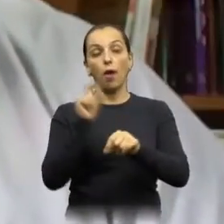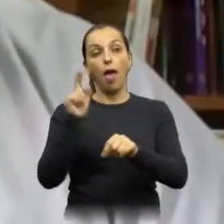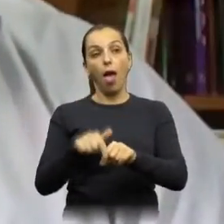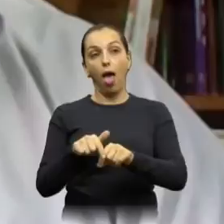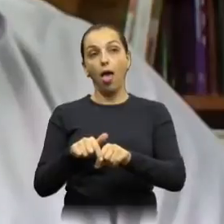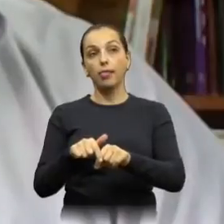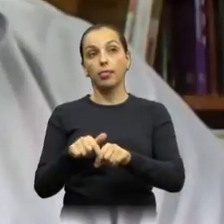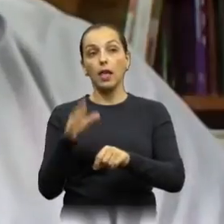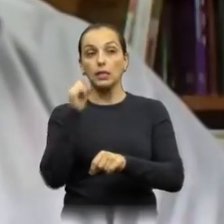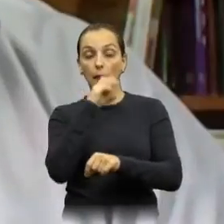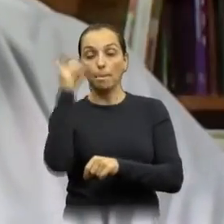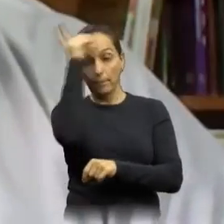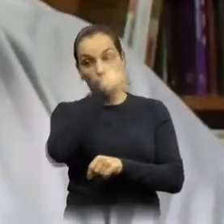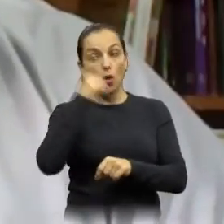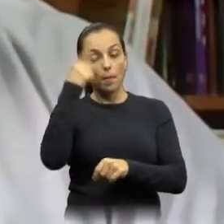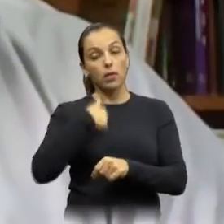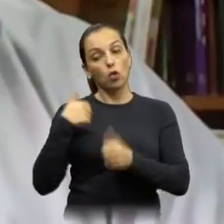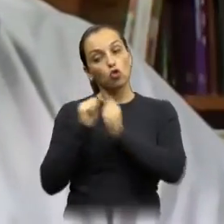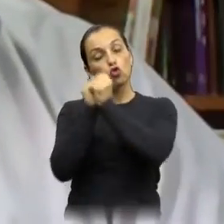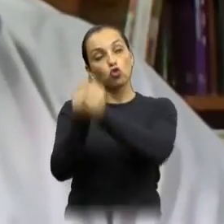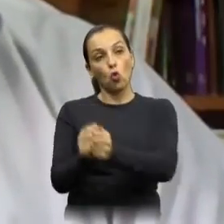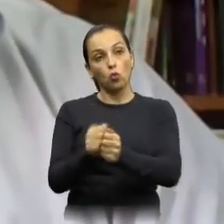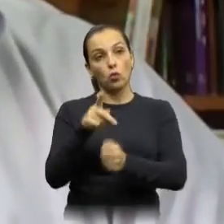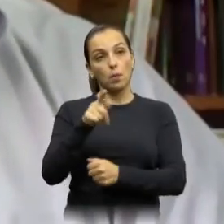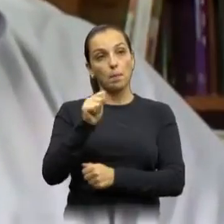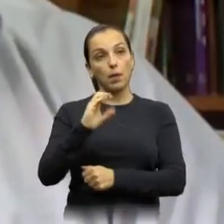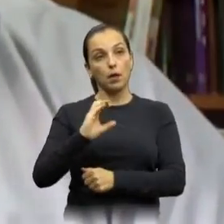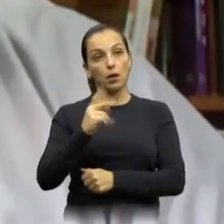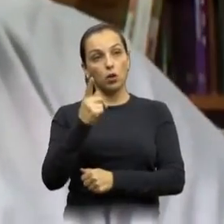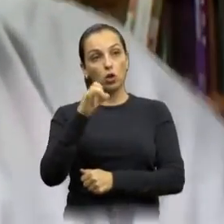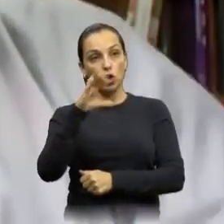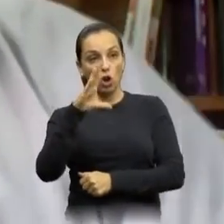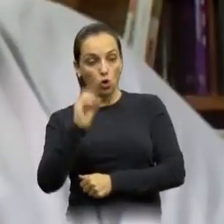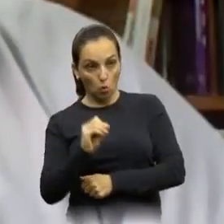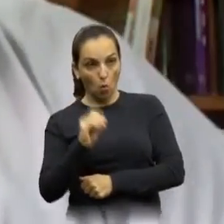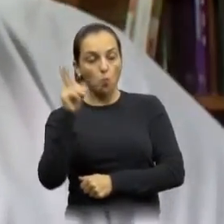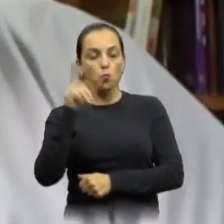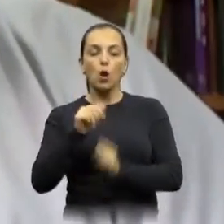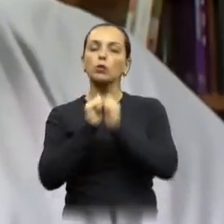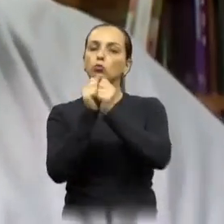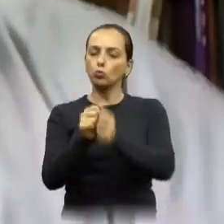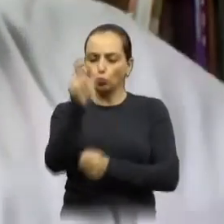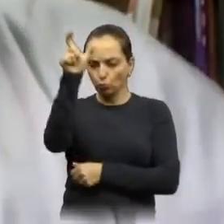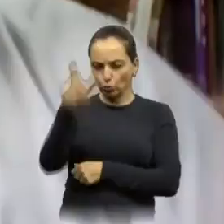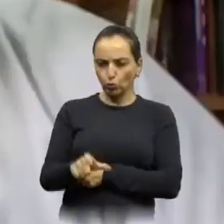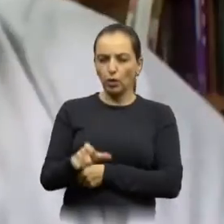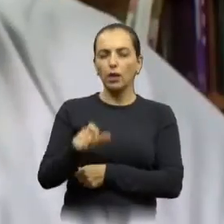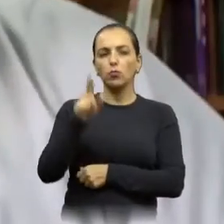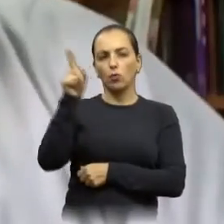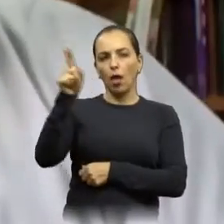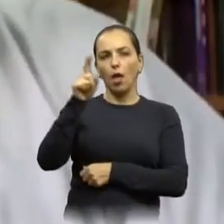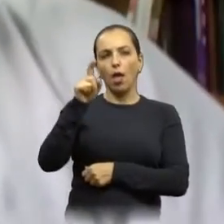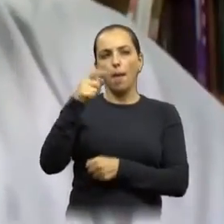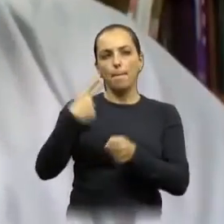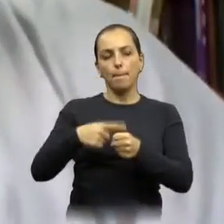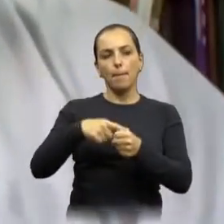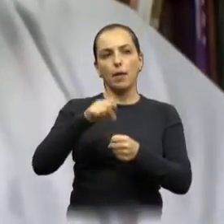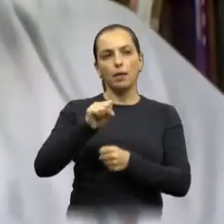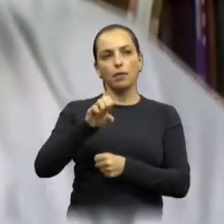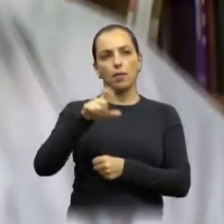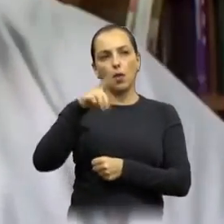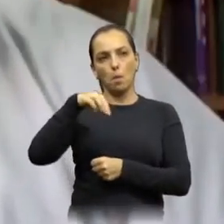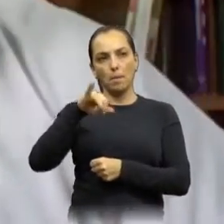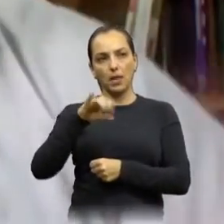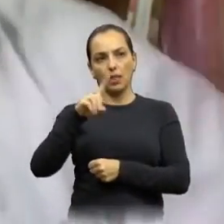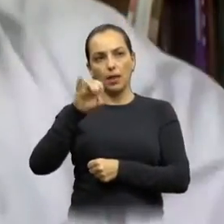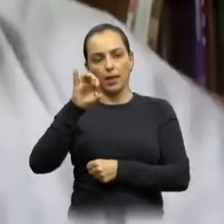último final de semana, eu tive junto ao Pacheco, para acabar mesmo, presidente, tive junto ao Pacheco de Salmidei, primeiro suplente do